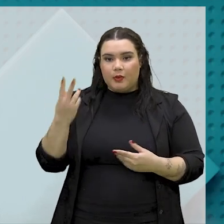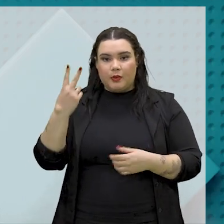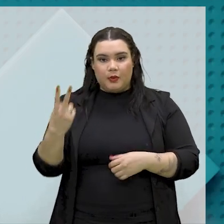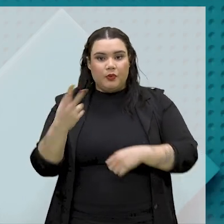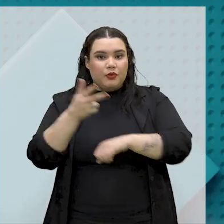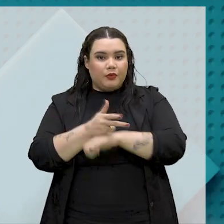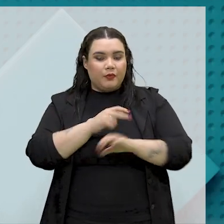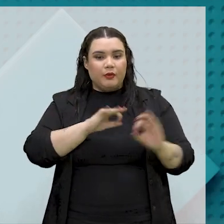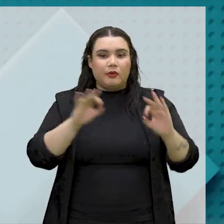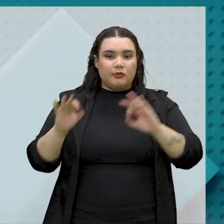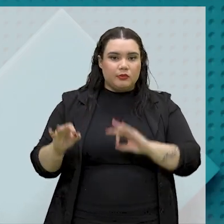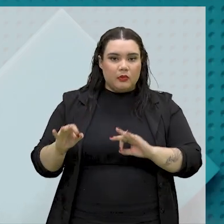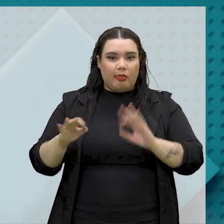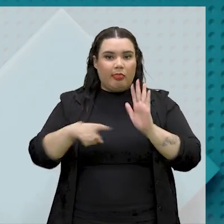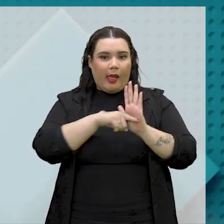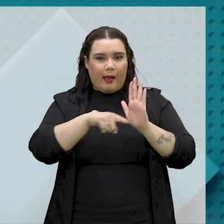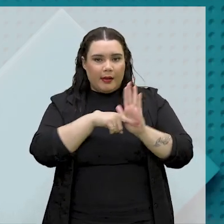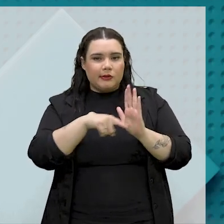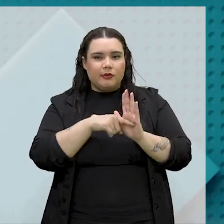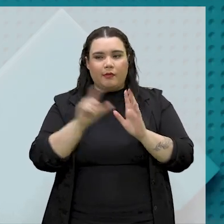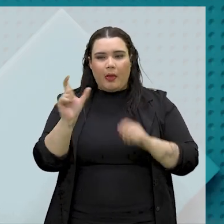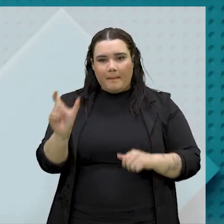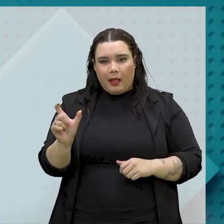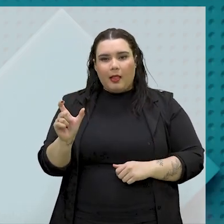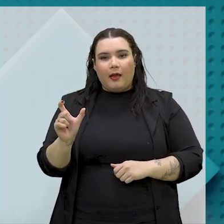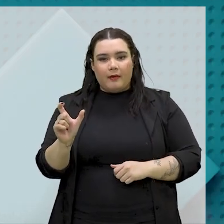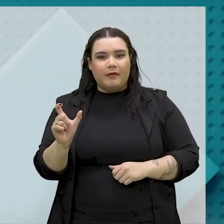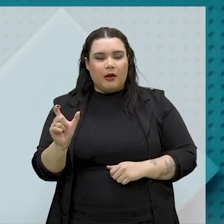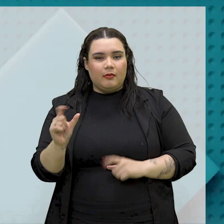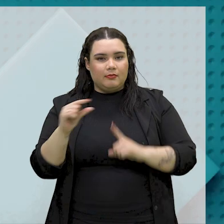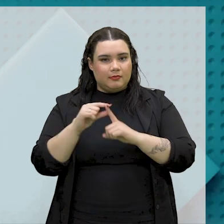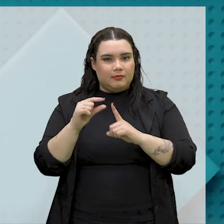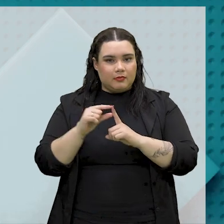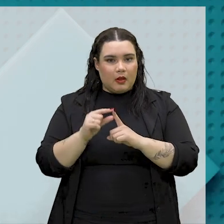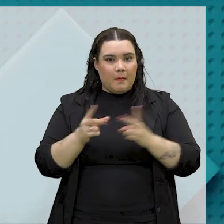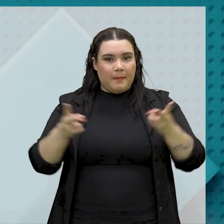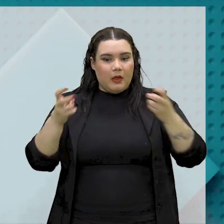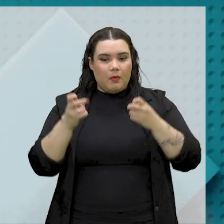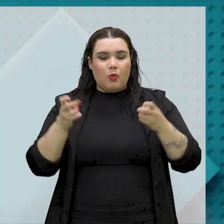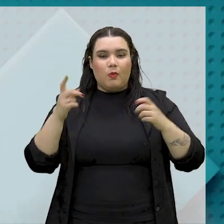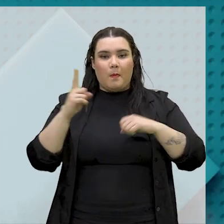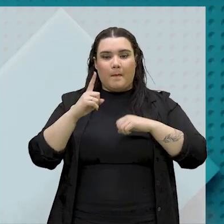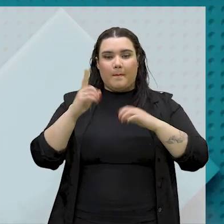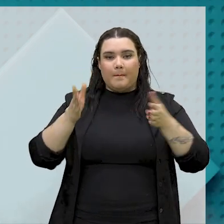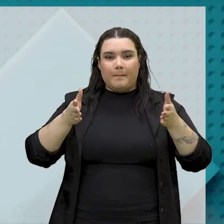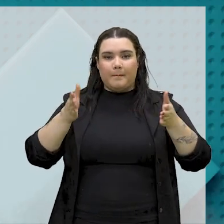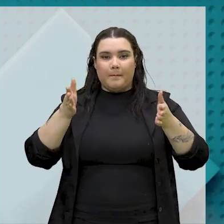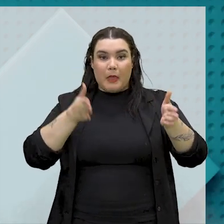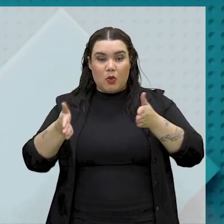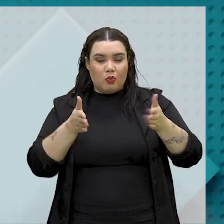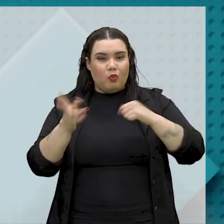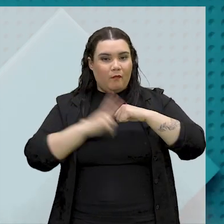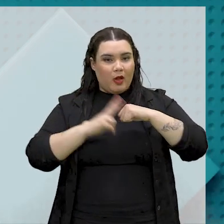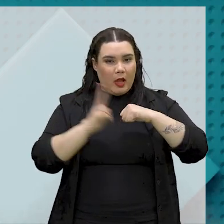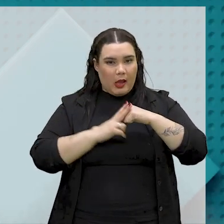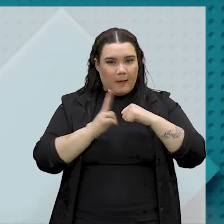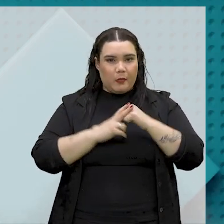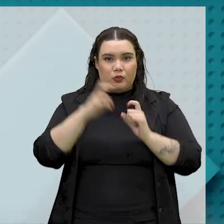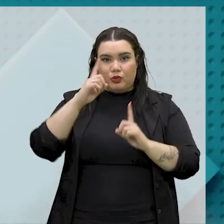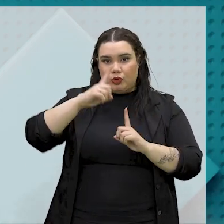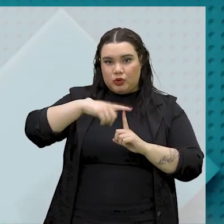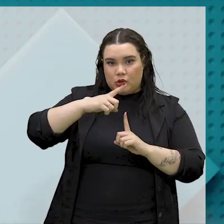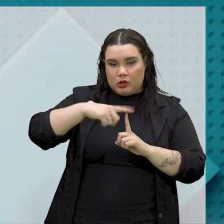negativa dele. Então, vocês estão percebendo que, de acordo com o tempo verbal, né, forma negativa, afirmativa ou